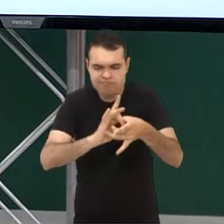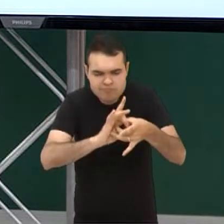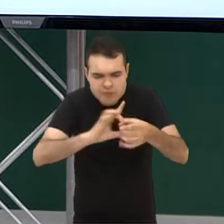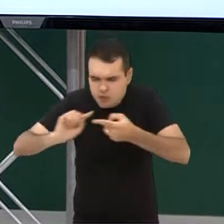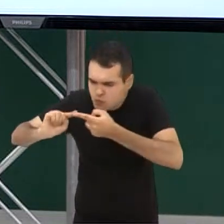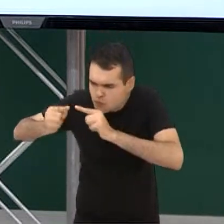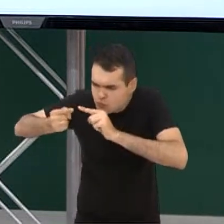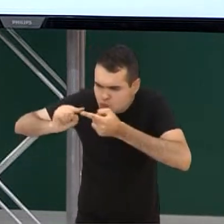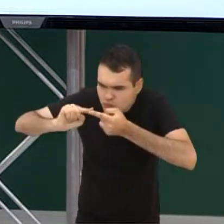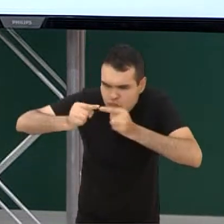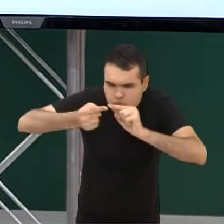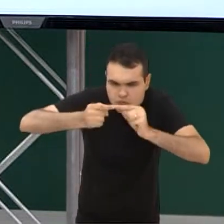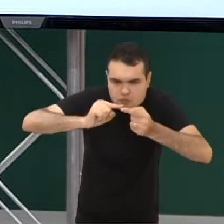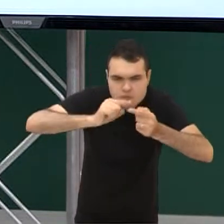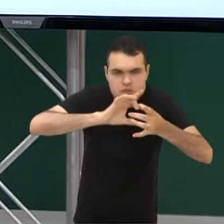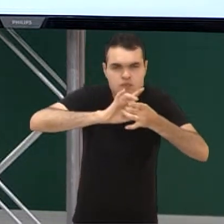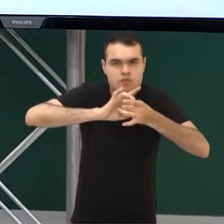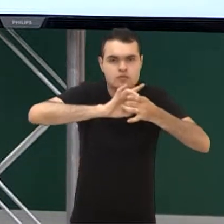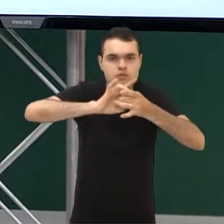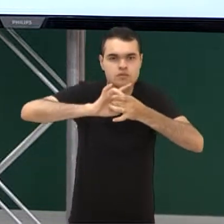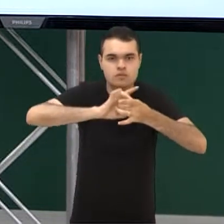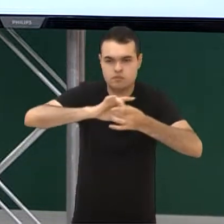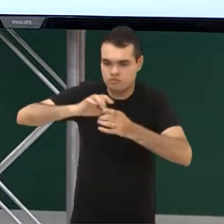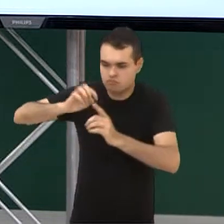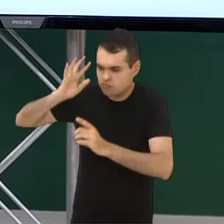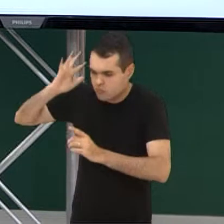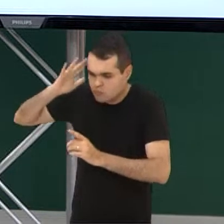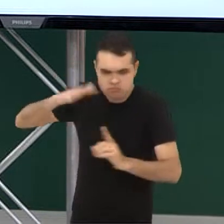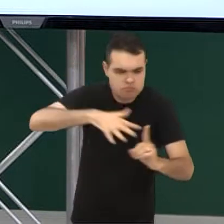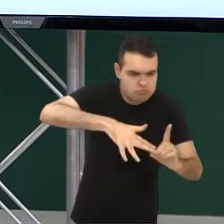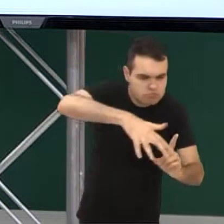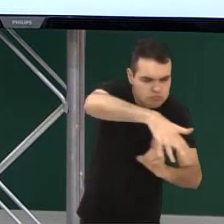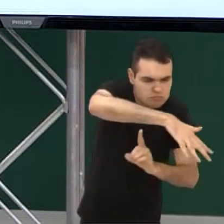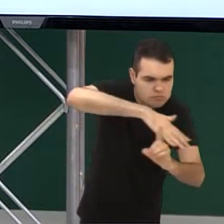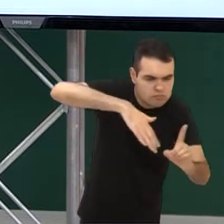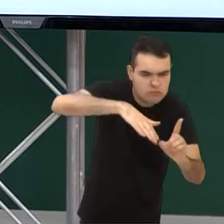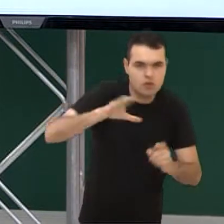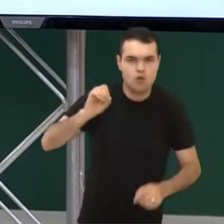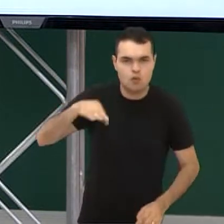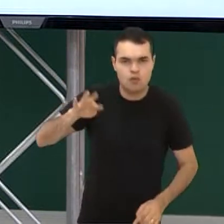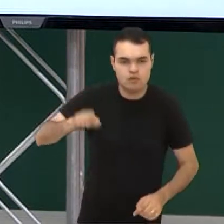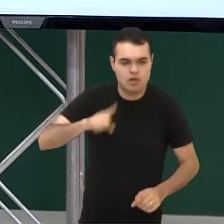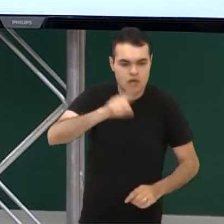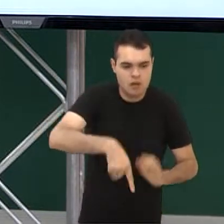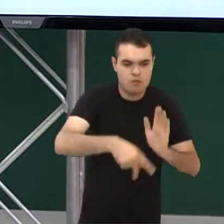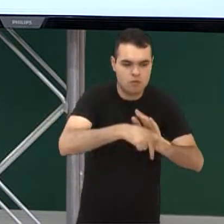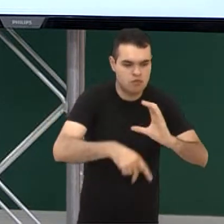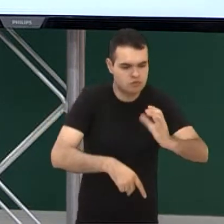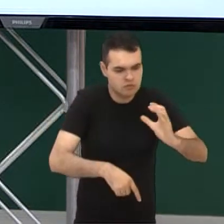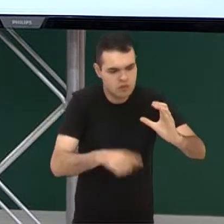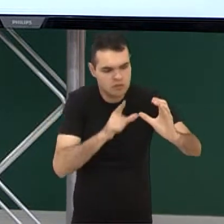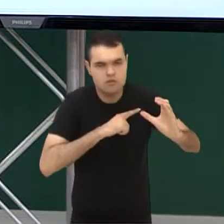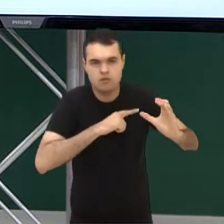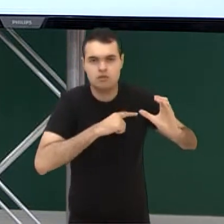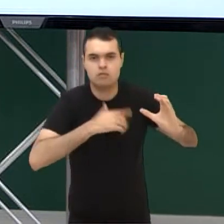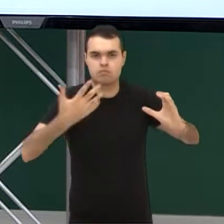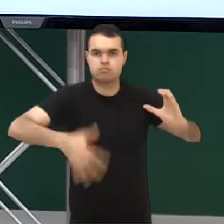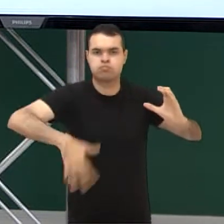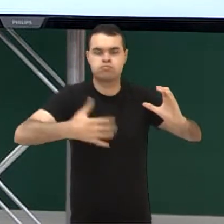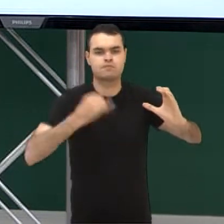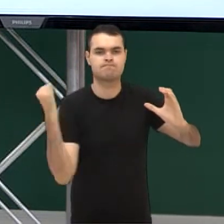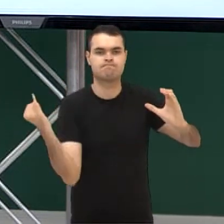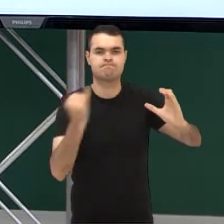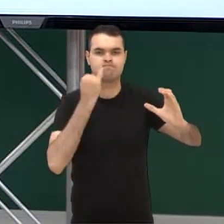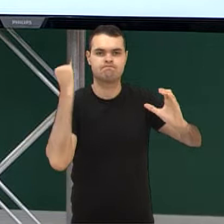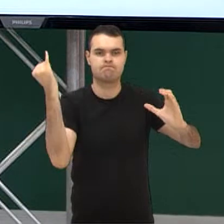entrelaçados, né? E o próprio Augusto Conte pleiteia que a sociologia seja uma ciência com grau valor, né? Com alto valor, na verdade.